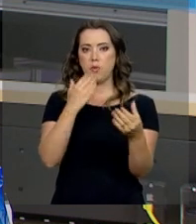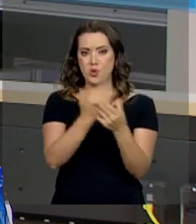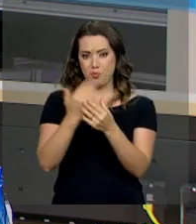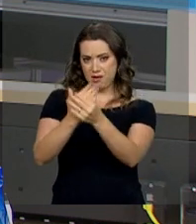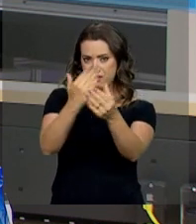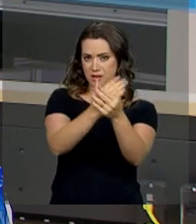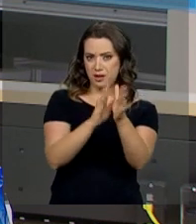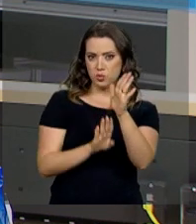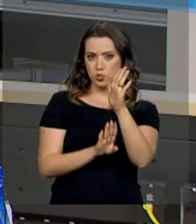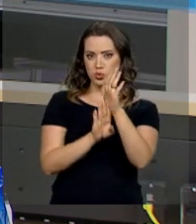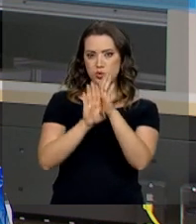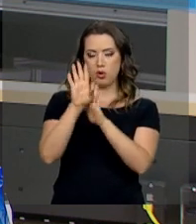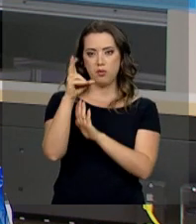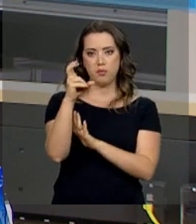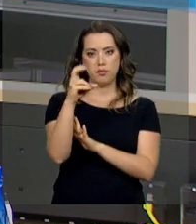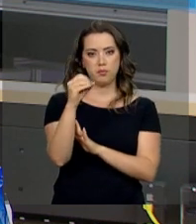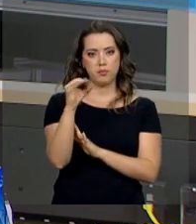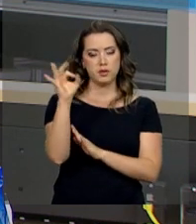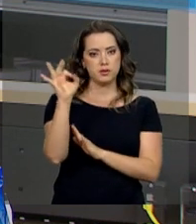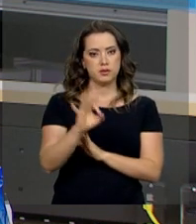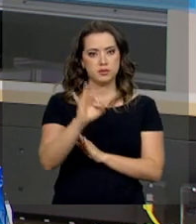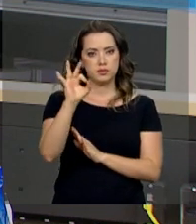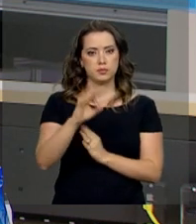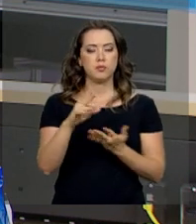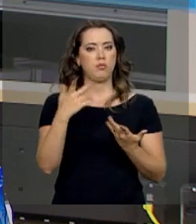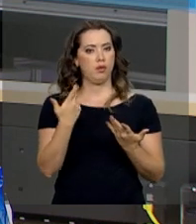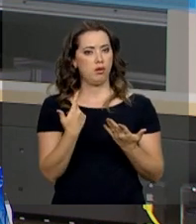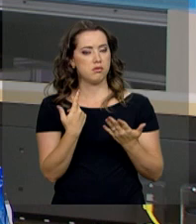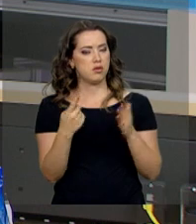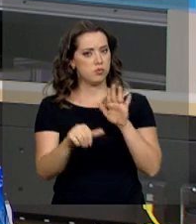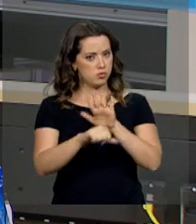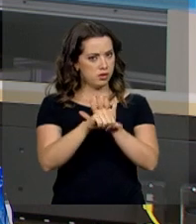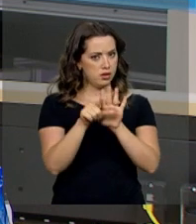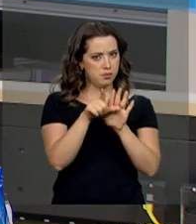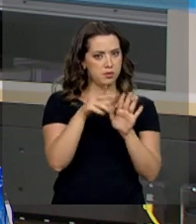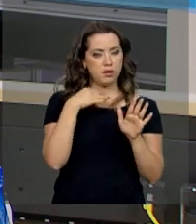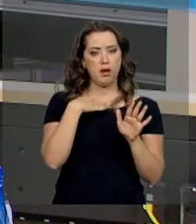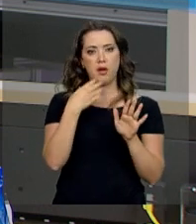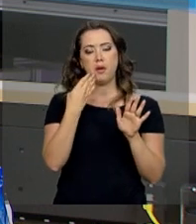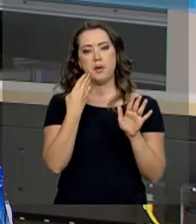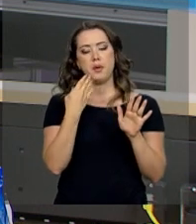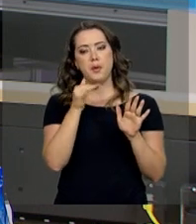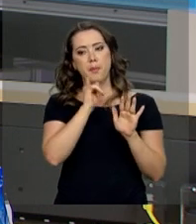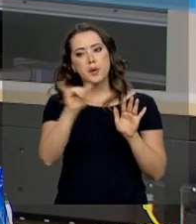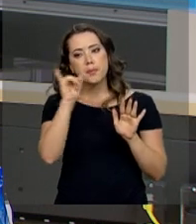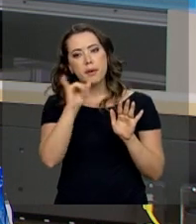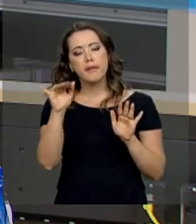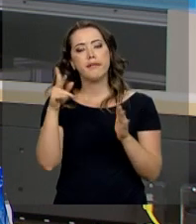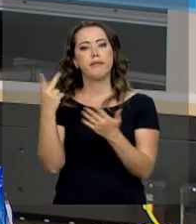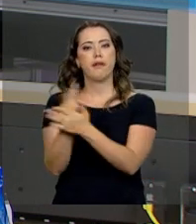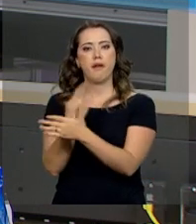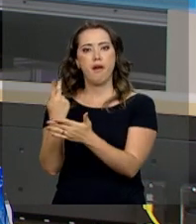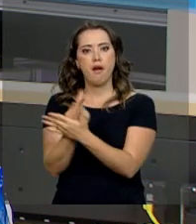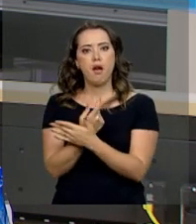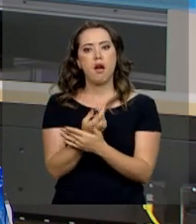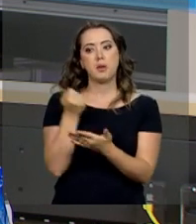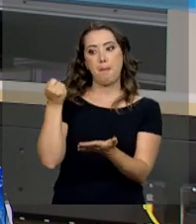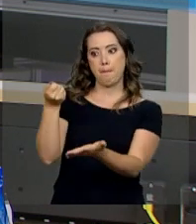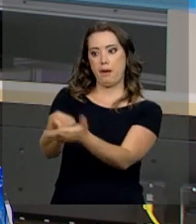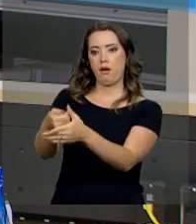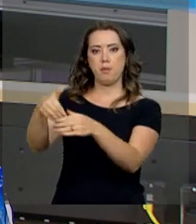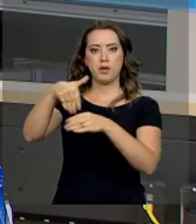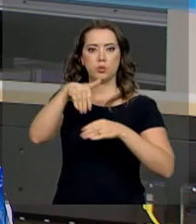em 50%. Entre as irregularidades estão propaganda ilegal, caixa 2 e boca de urna.